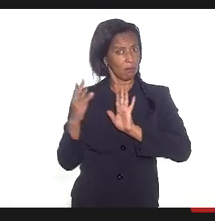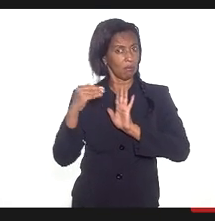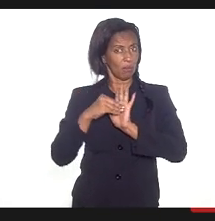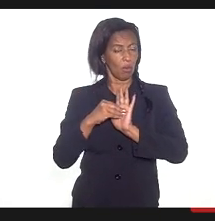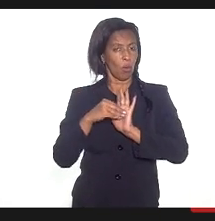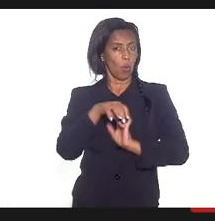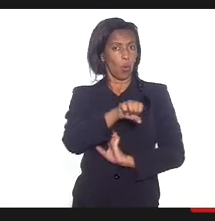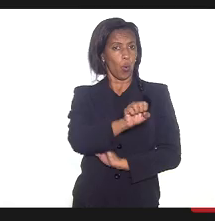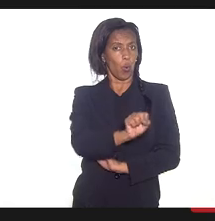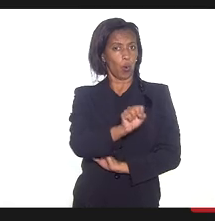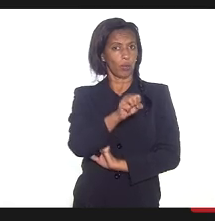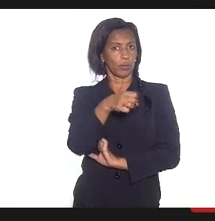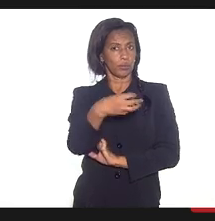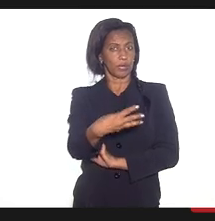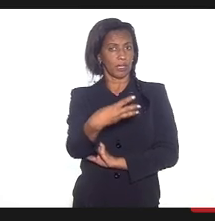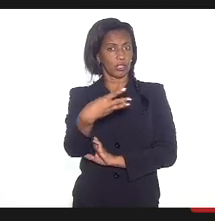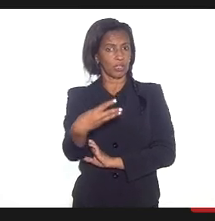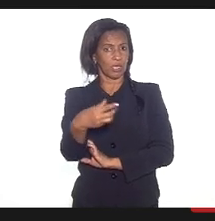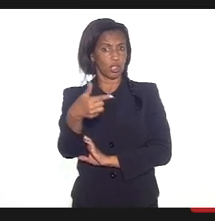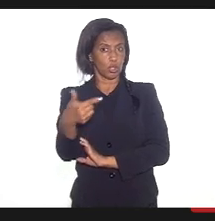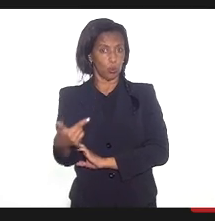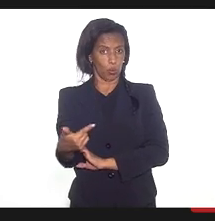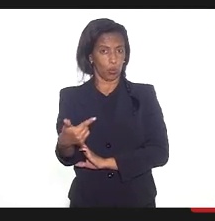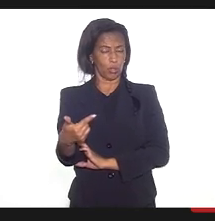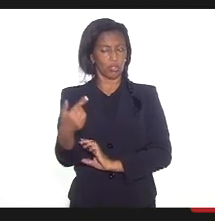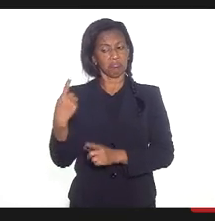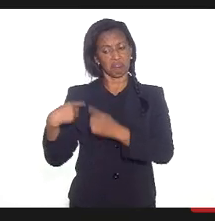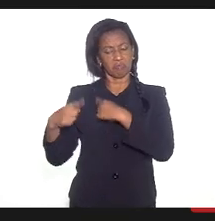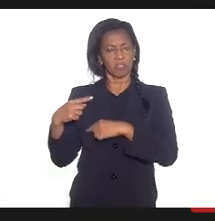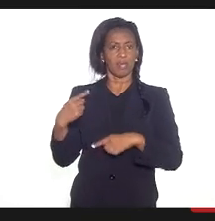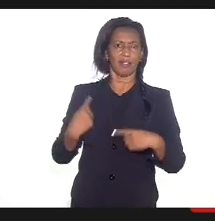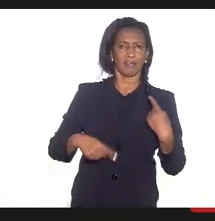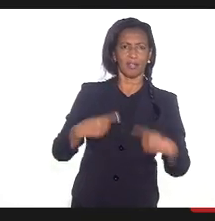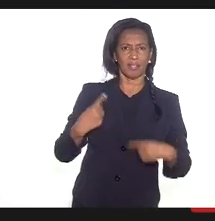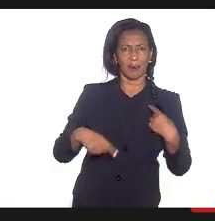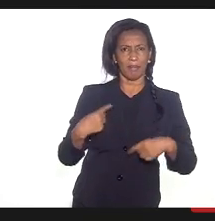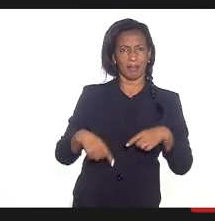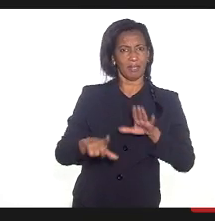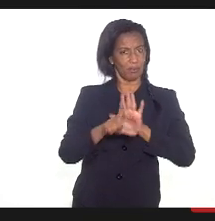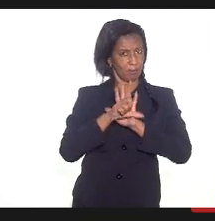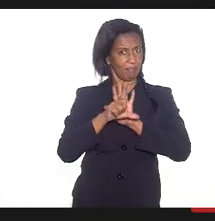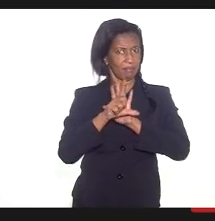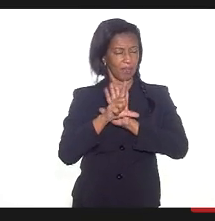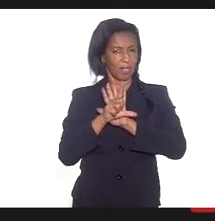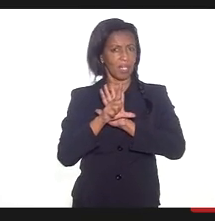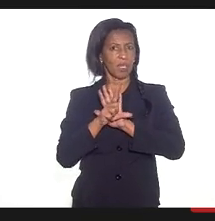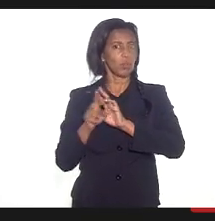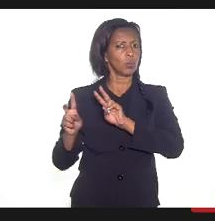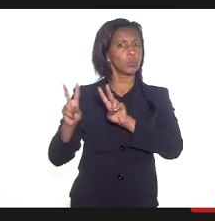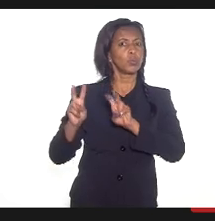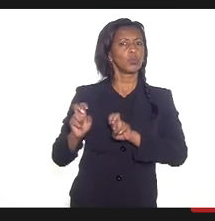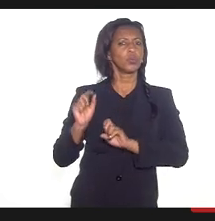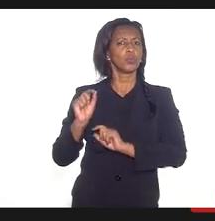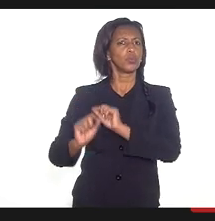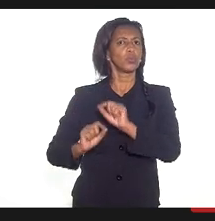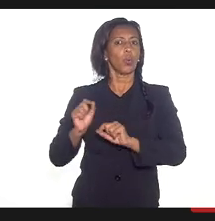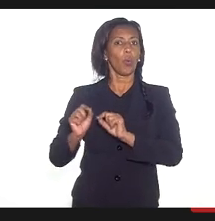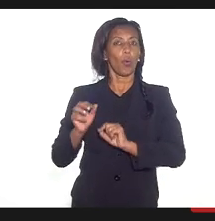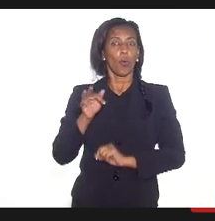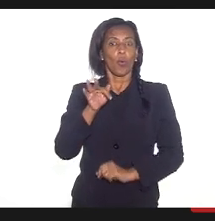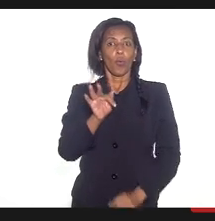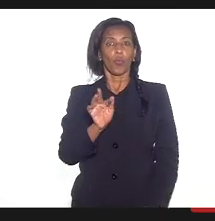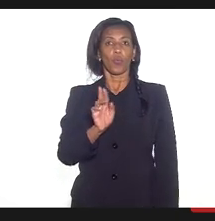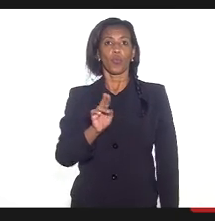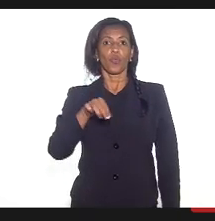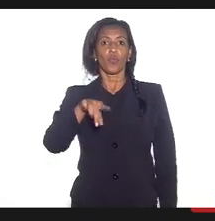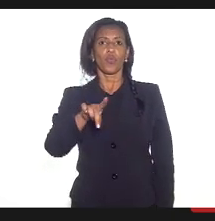8.332, que é essa que a gente até estava debatendo aqui anteriormente, sobre a questão de um fundo, né,